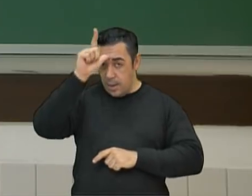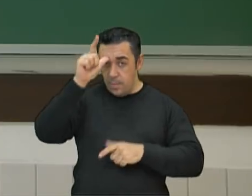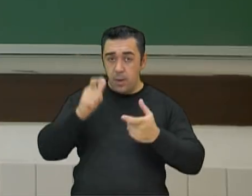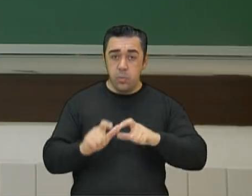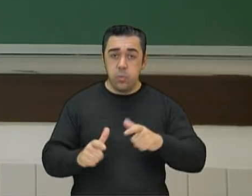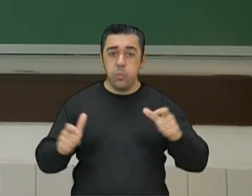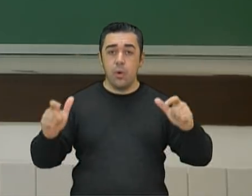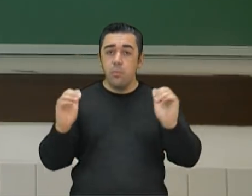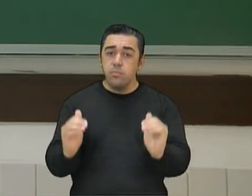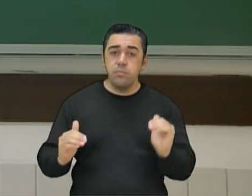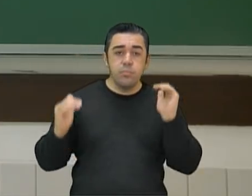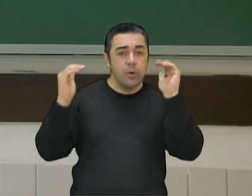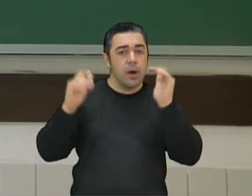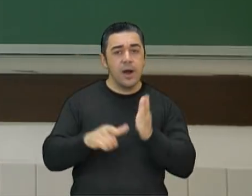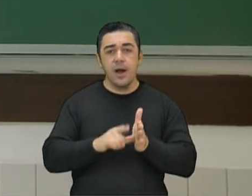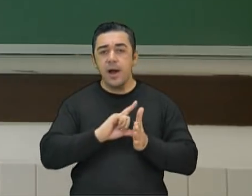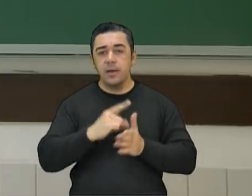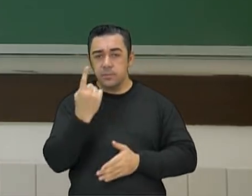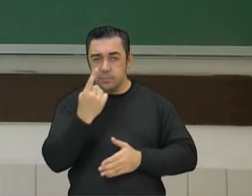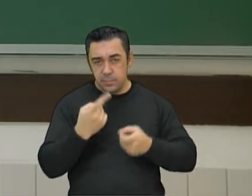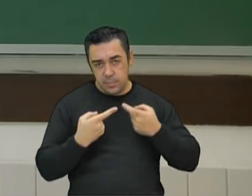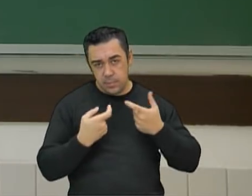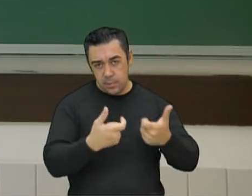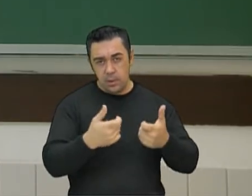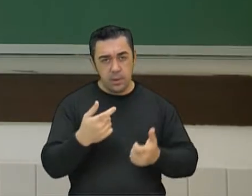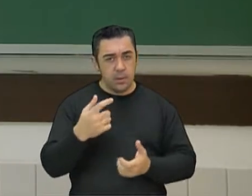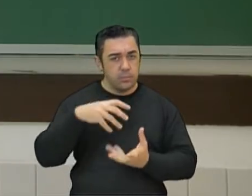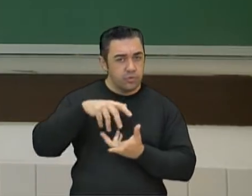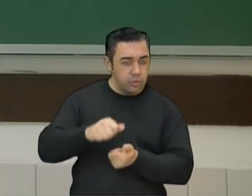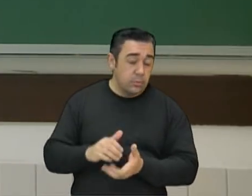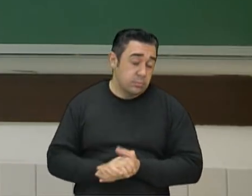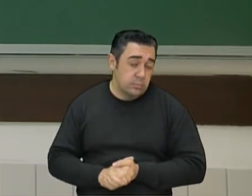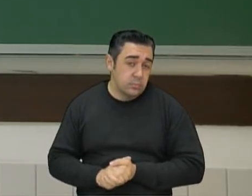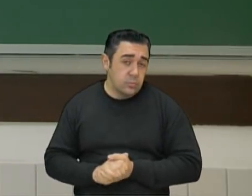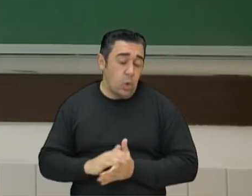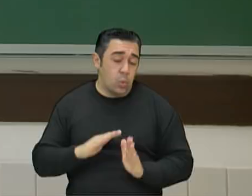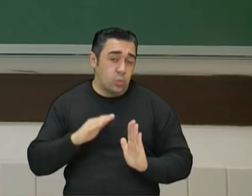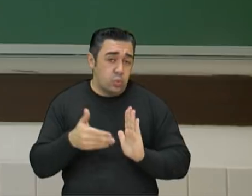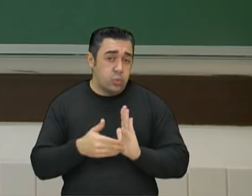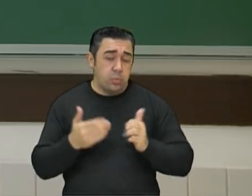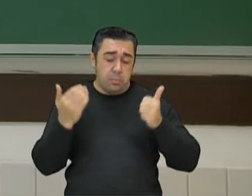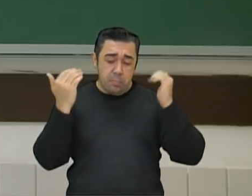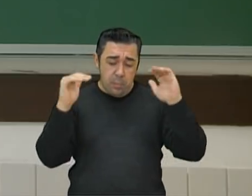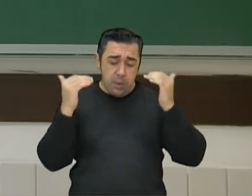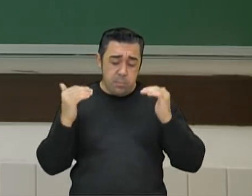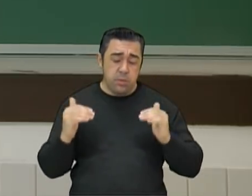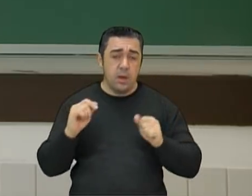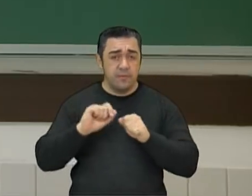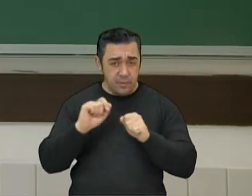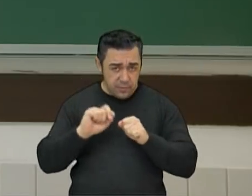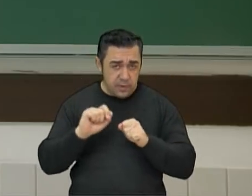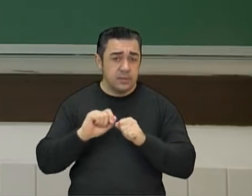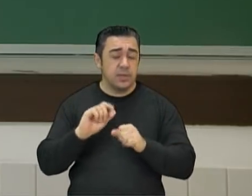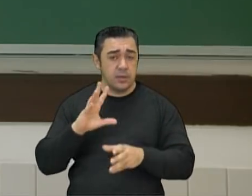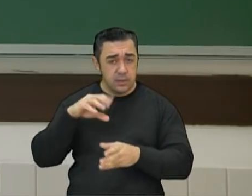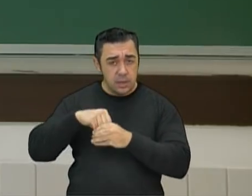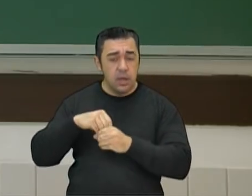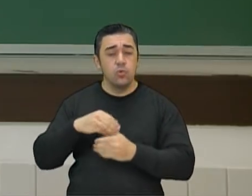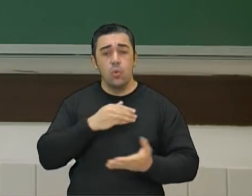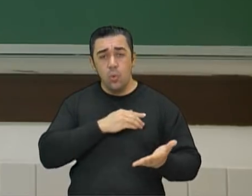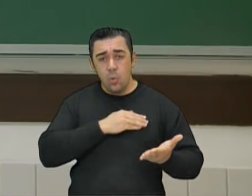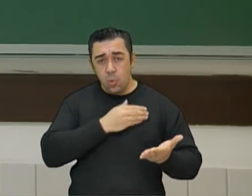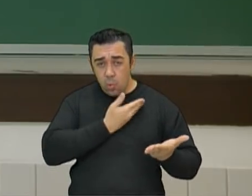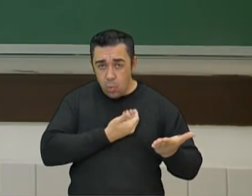de destaque que era antes da Primeira Guerra Mundial. Então, todas essas ações sendo colocadas em práticas no governo do Hitler,